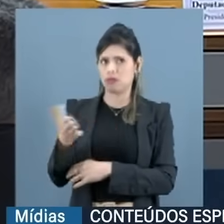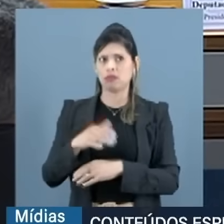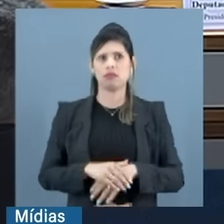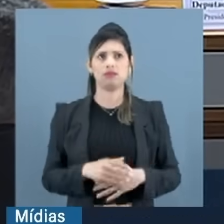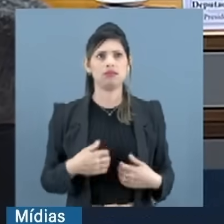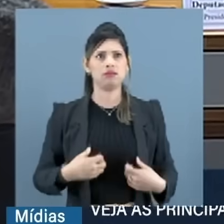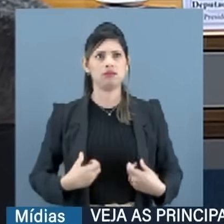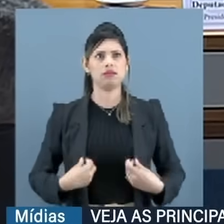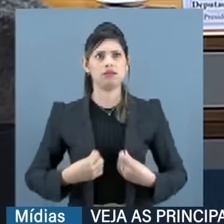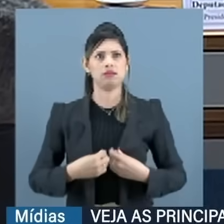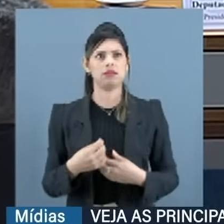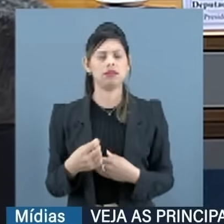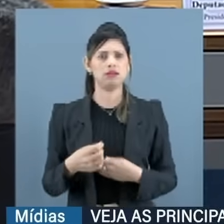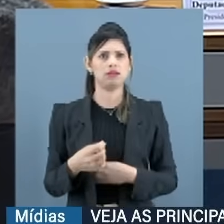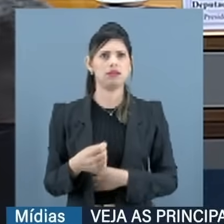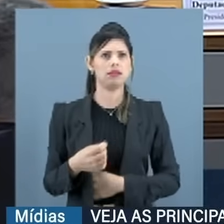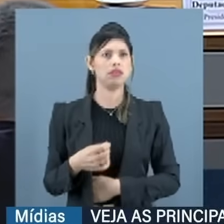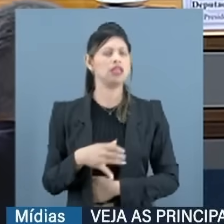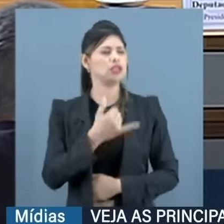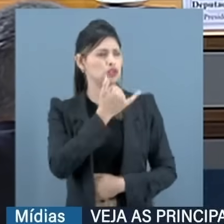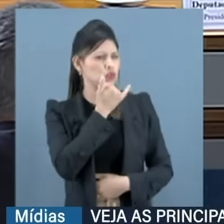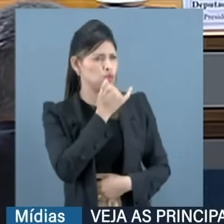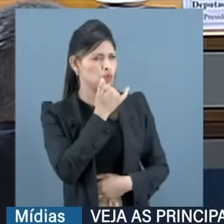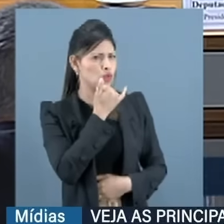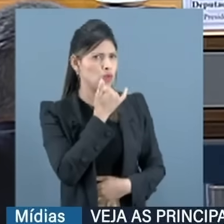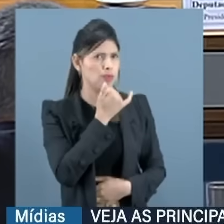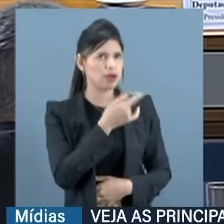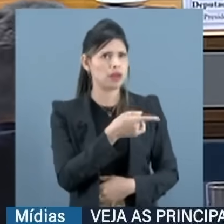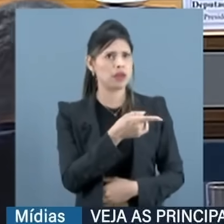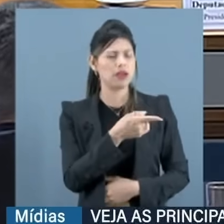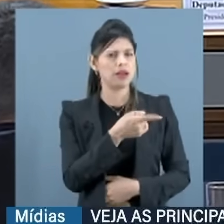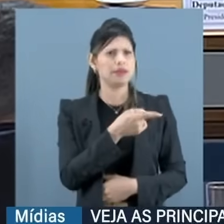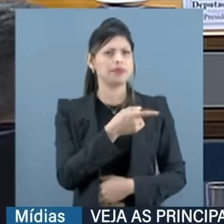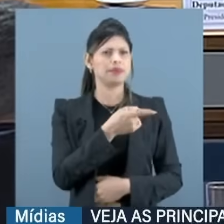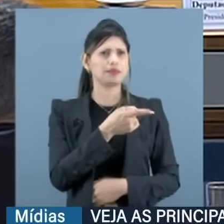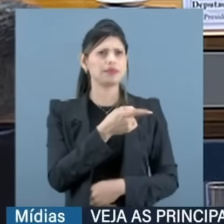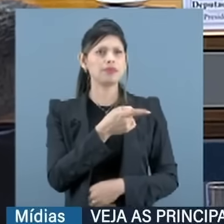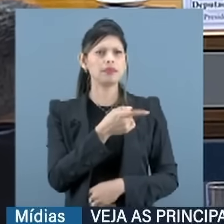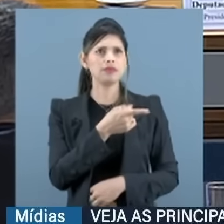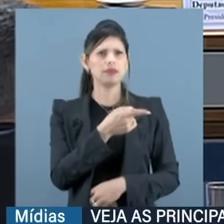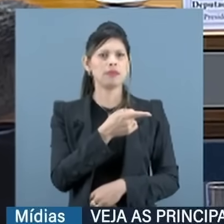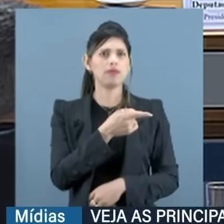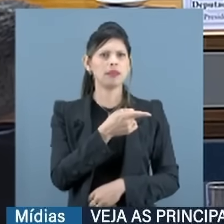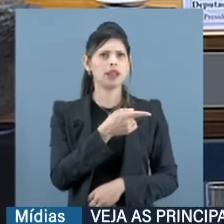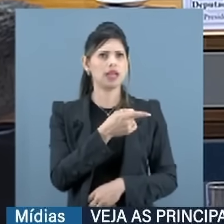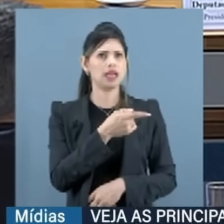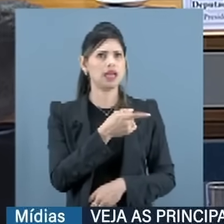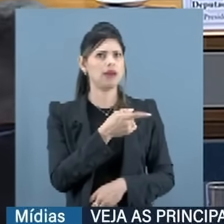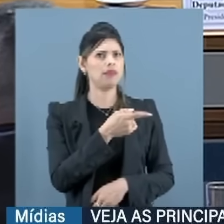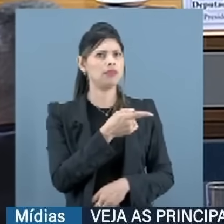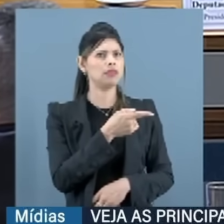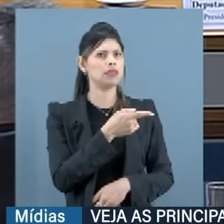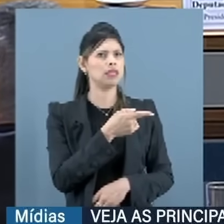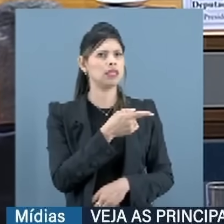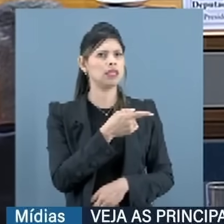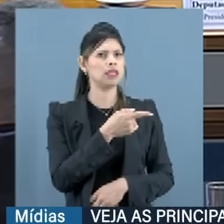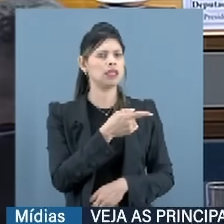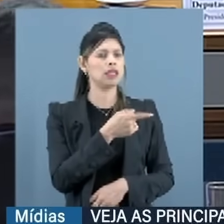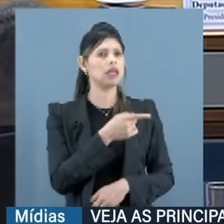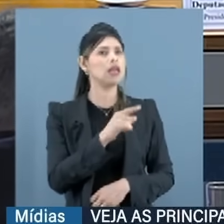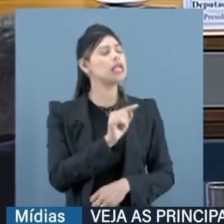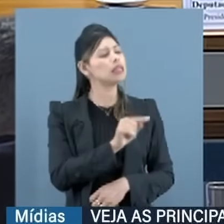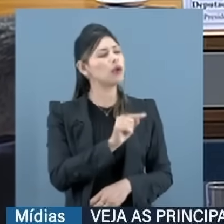ordem, Vossa Excelência, me pede exatamente, questiona, porque a questão de ordem diz respeito ao andamento dos trabalhos. Sim. O que é que Vossa